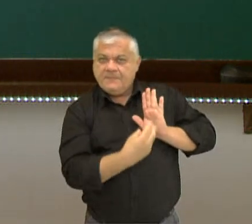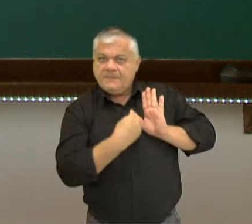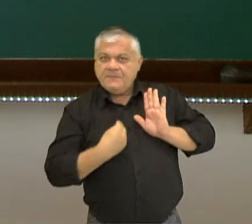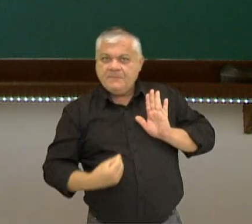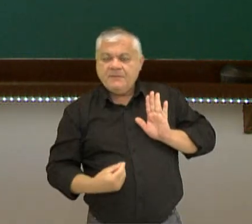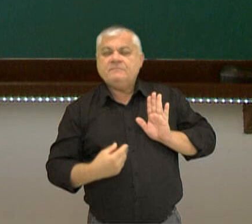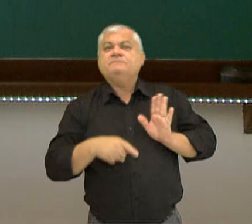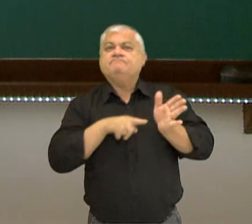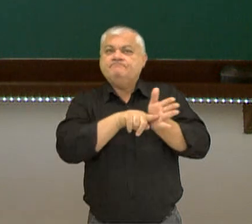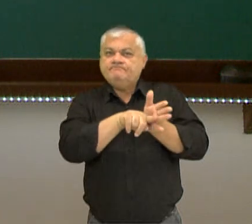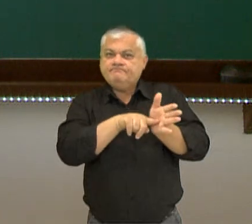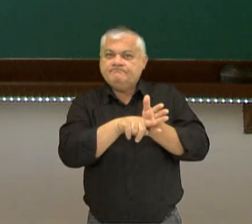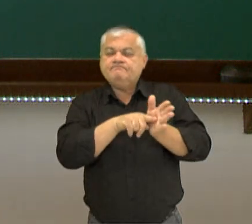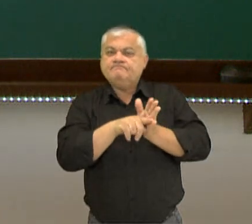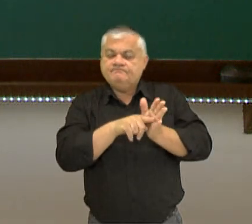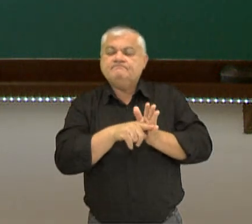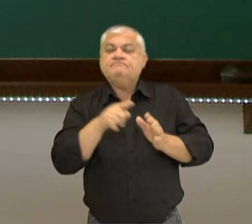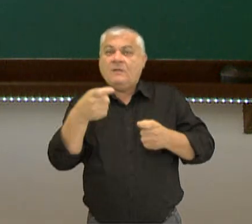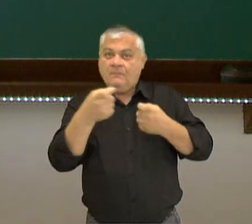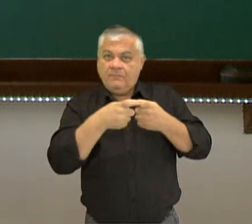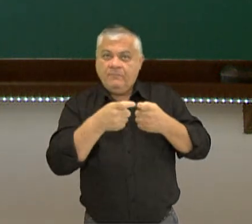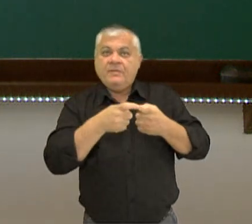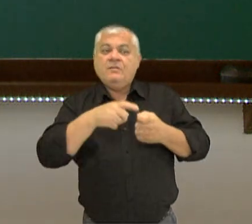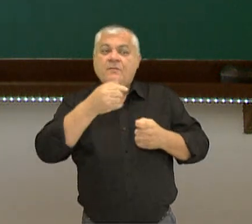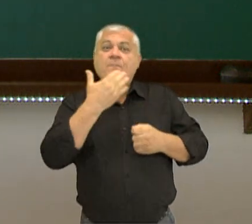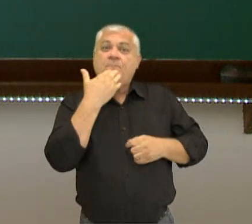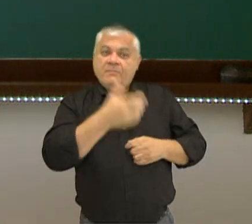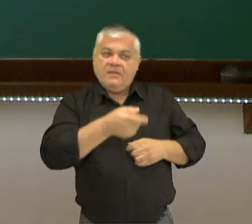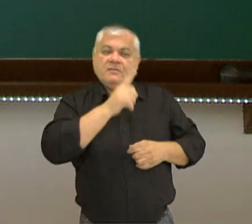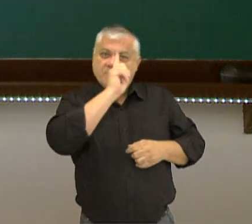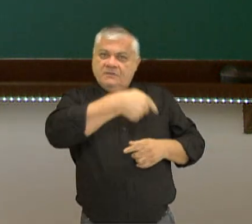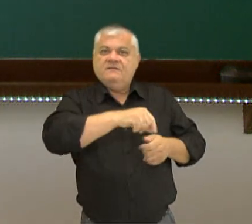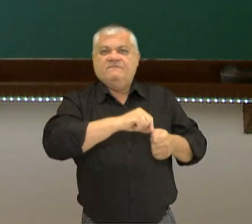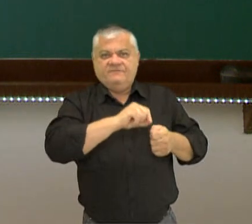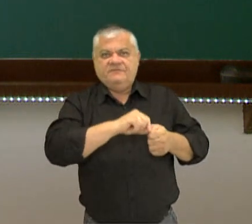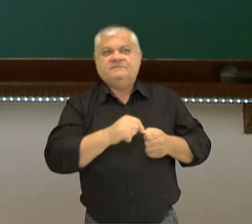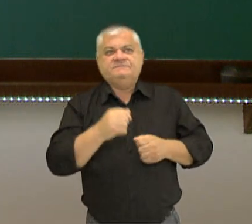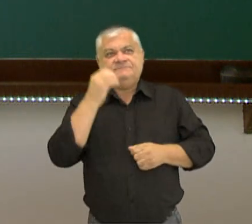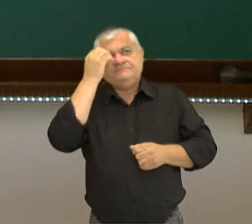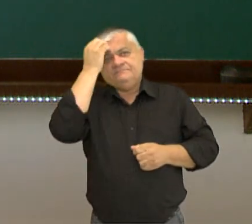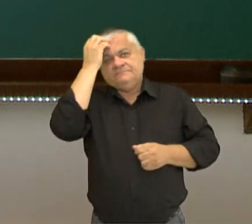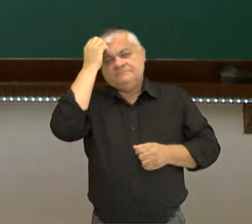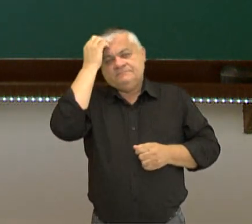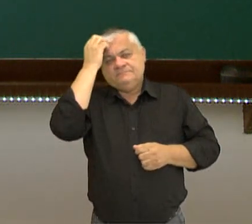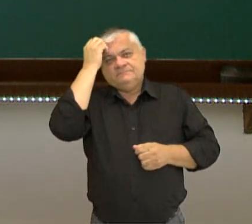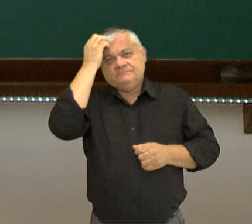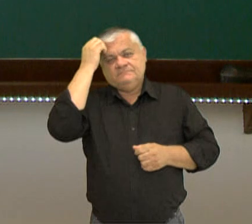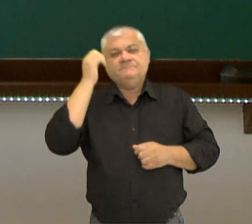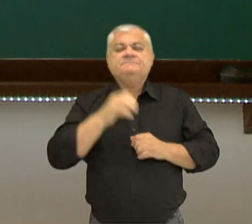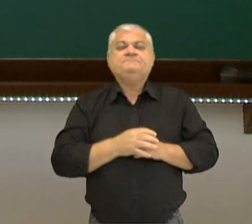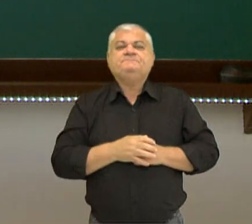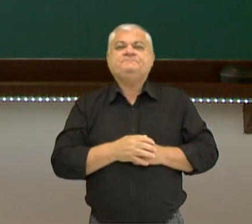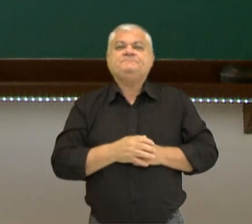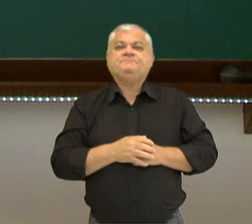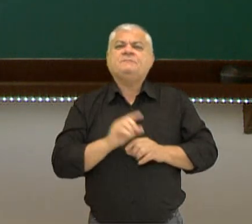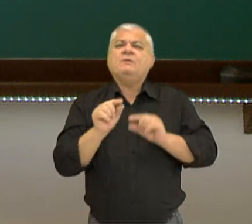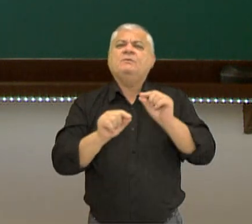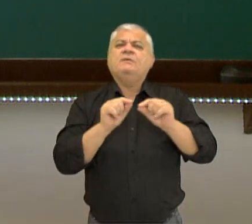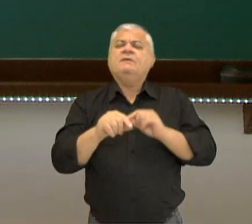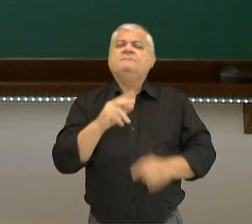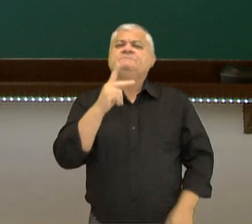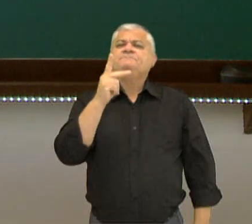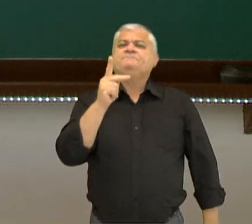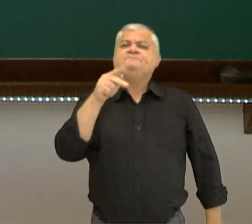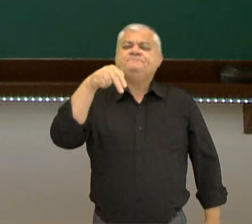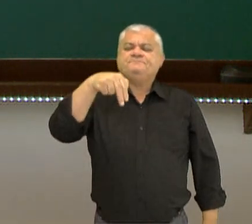exame muitas vezes solicitado e importante nos diagnósticos. Mas, afinal, falando em